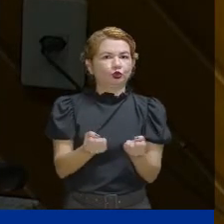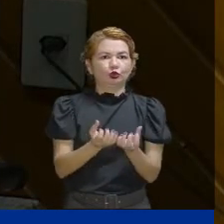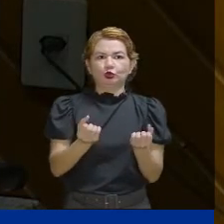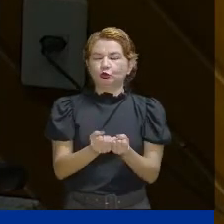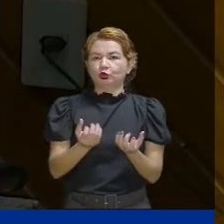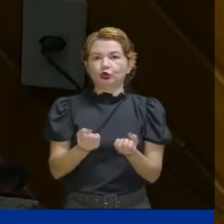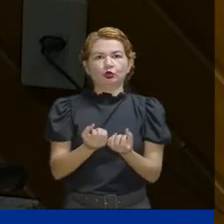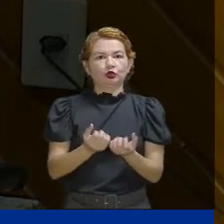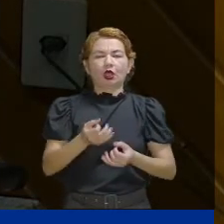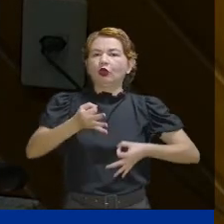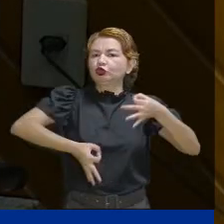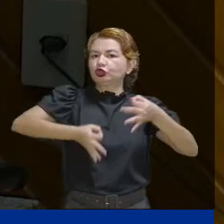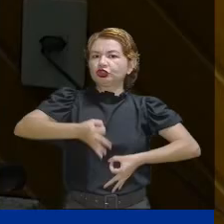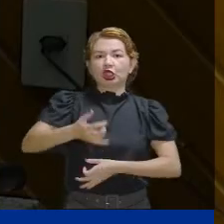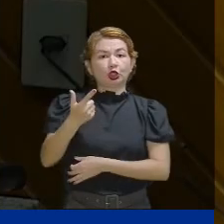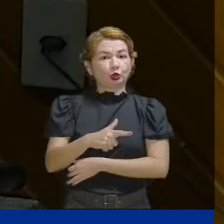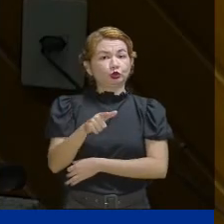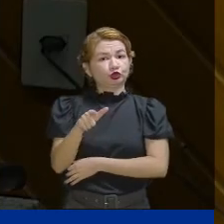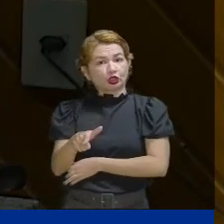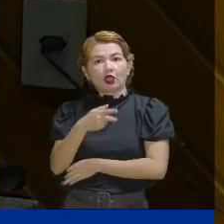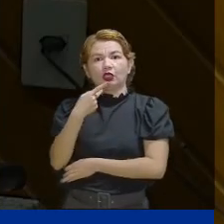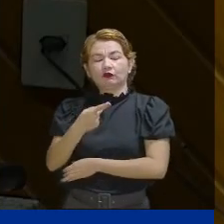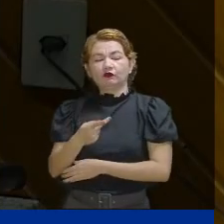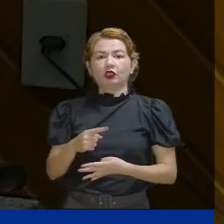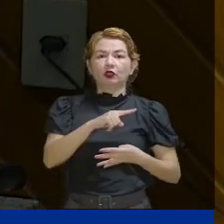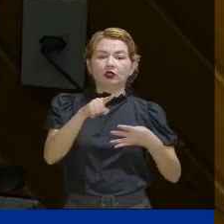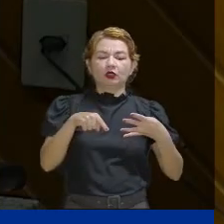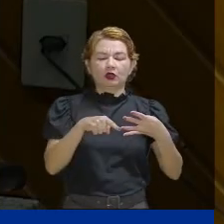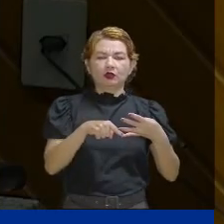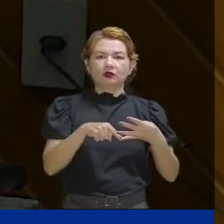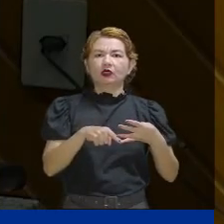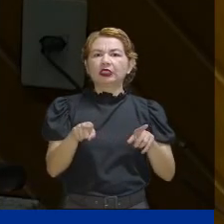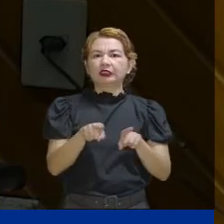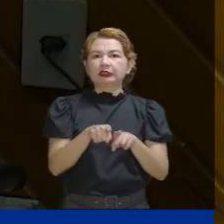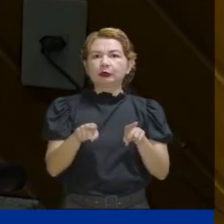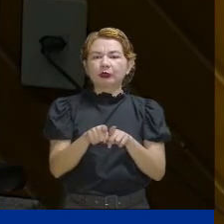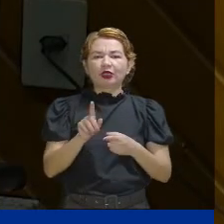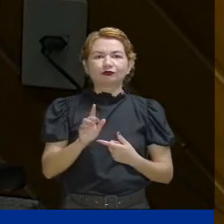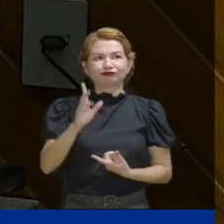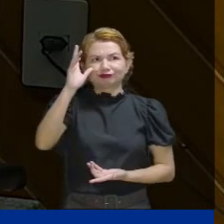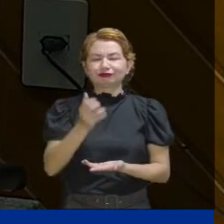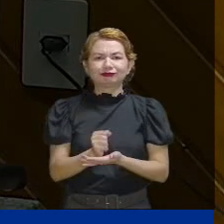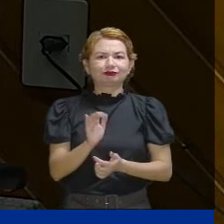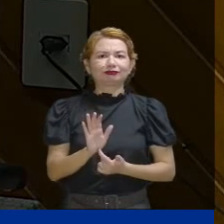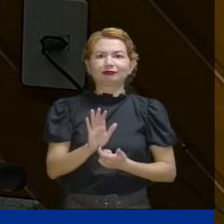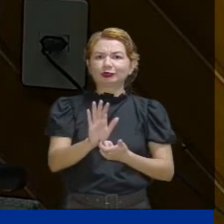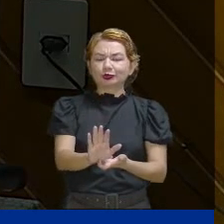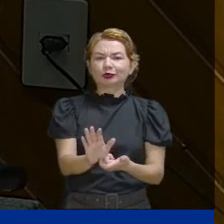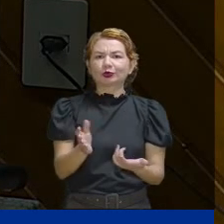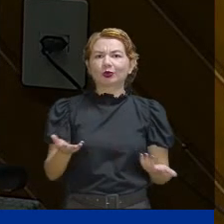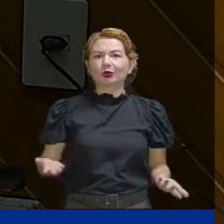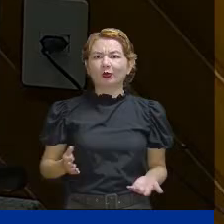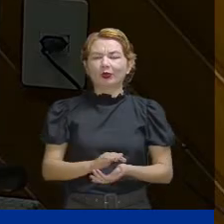prova judicializada. Por último, ele alegou que a decisão não demonstrou a